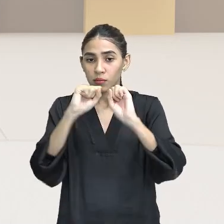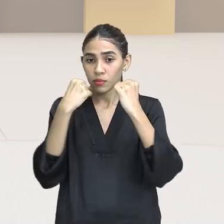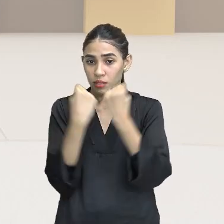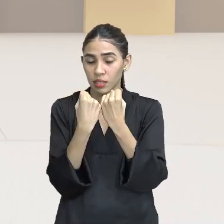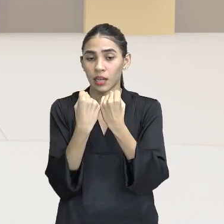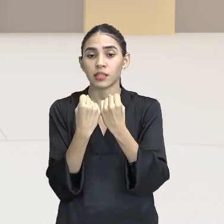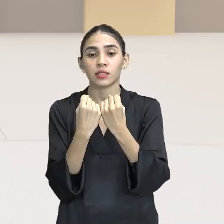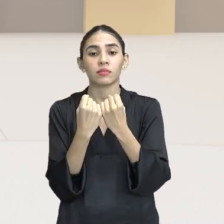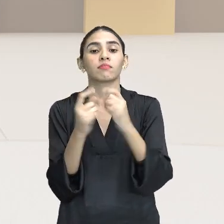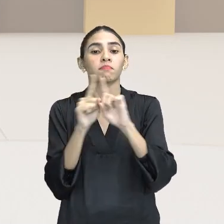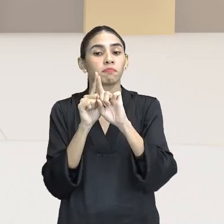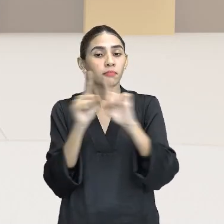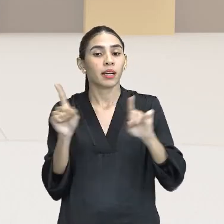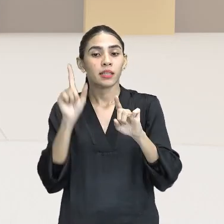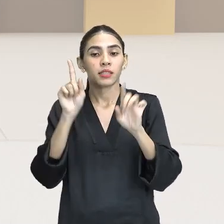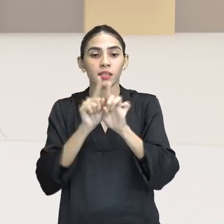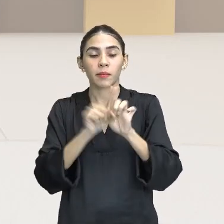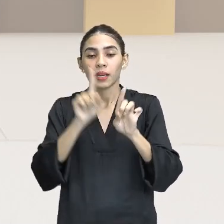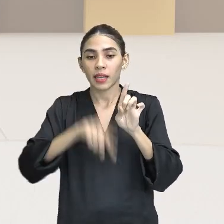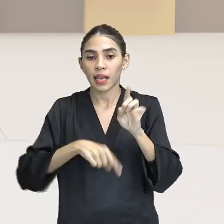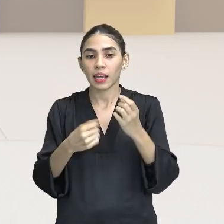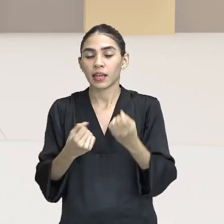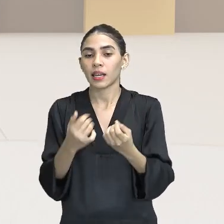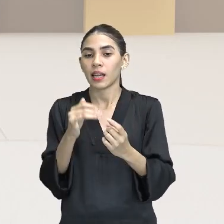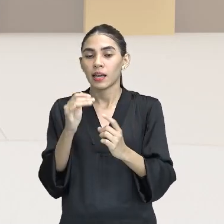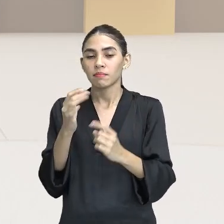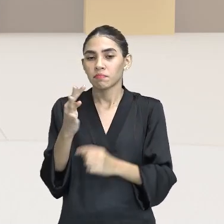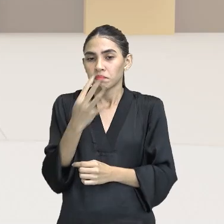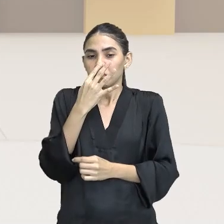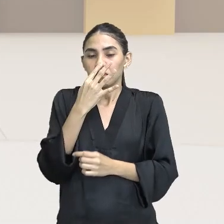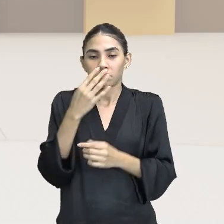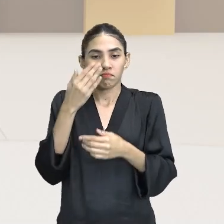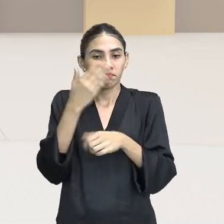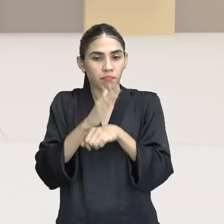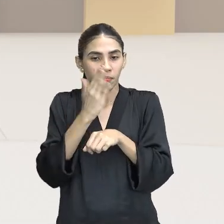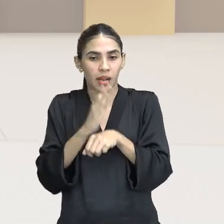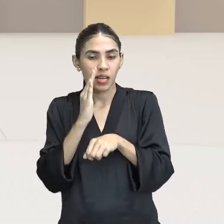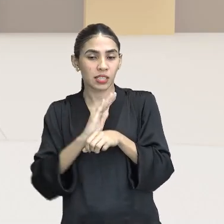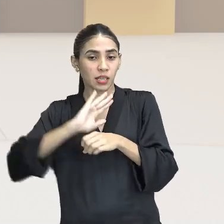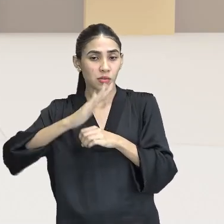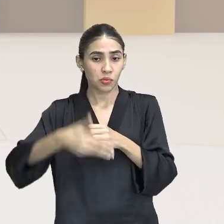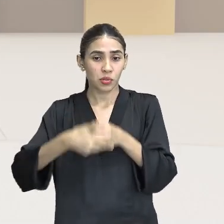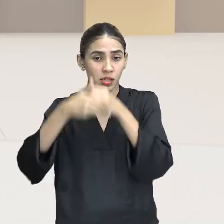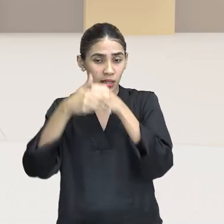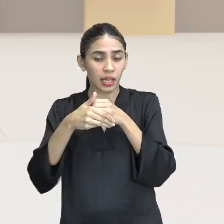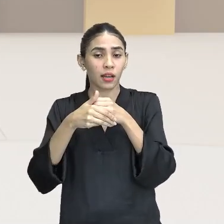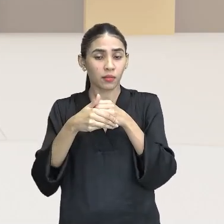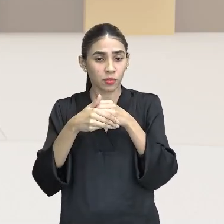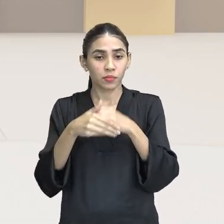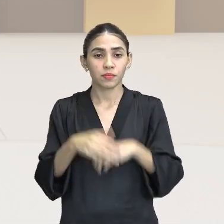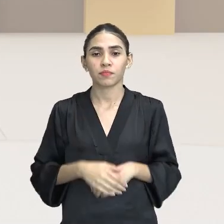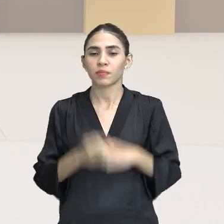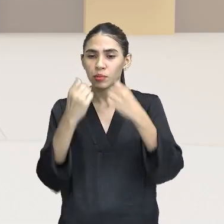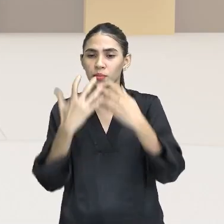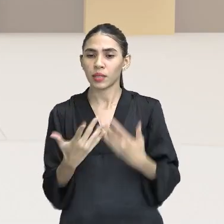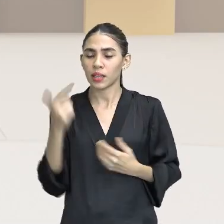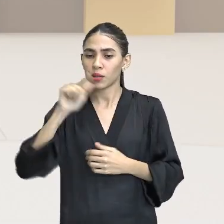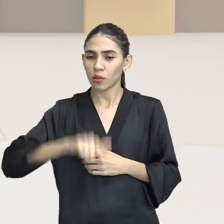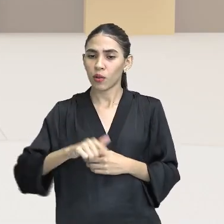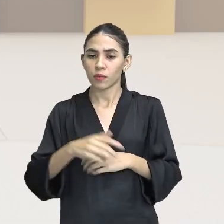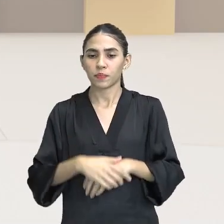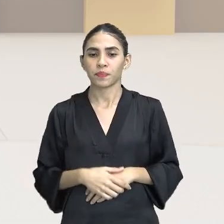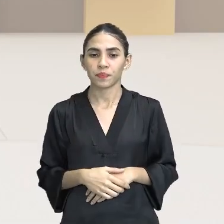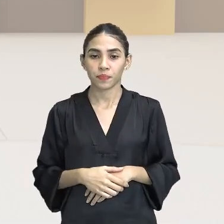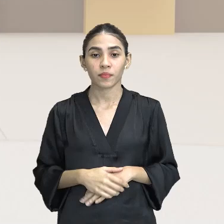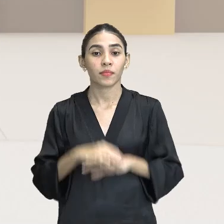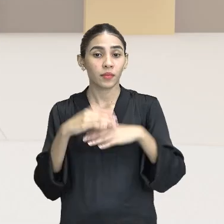sociedades, mas também são fonte de inspiração para práticas sustentáveis modernas. Explica um pouquinho isso pra gente.